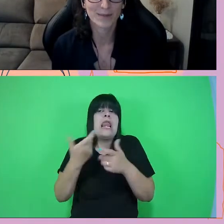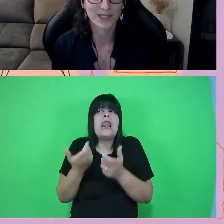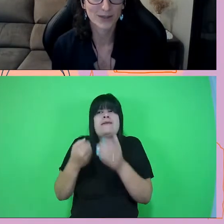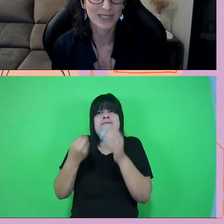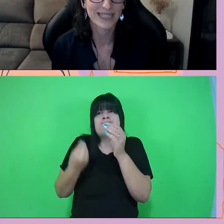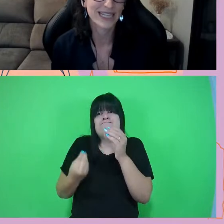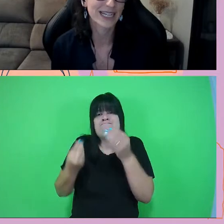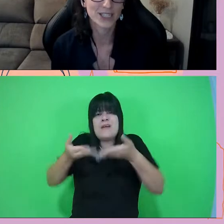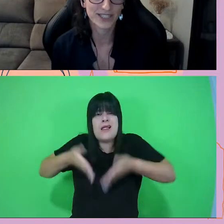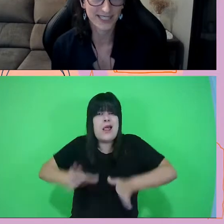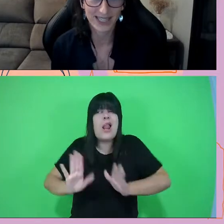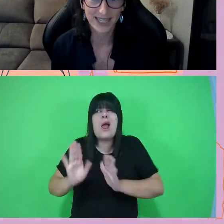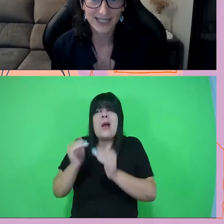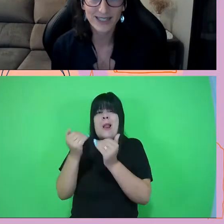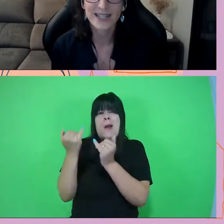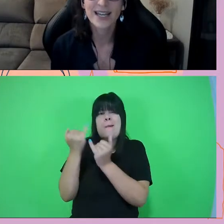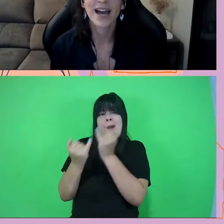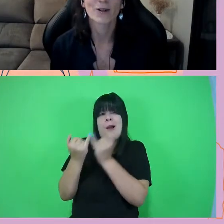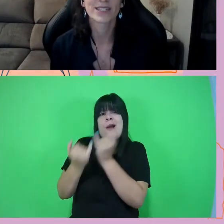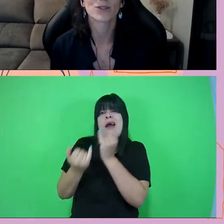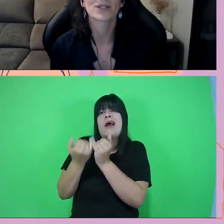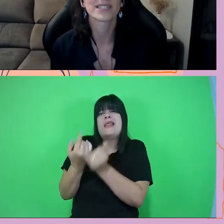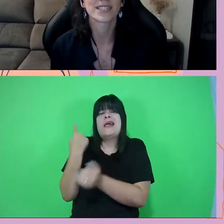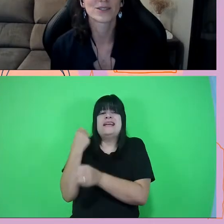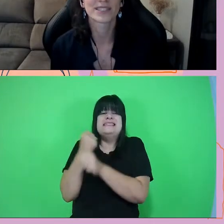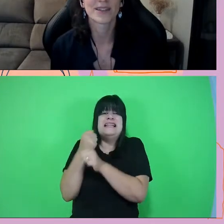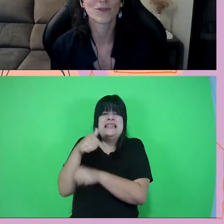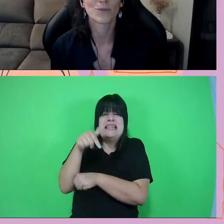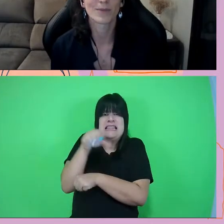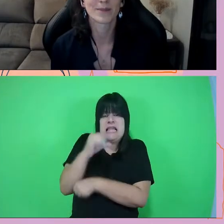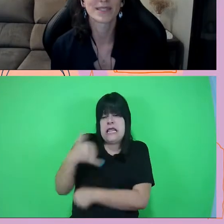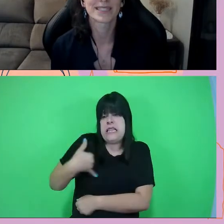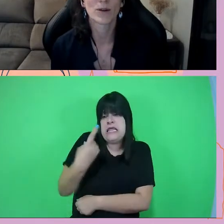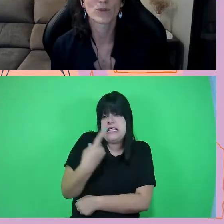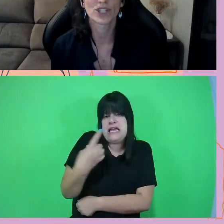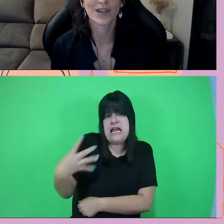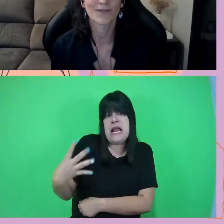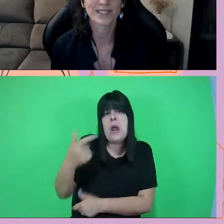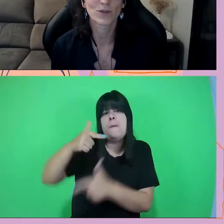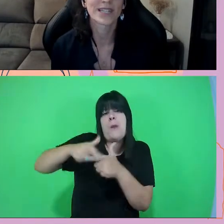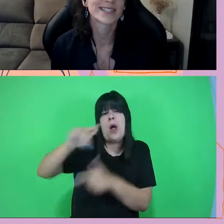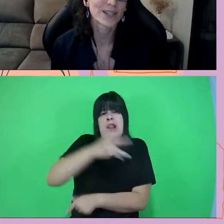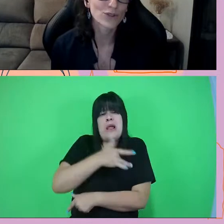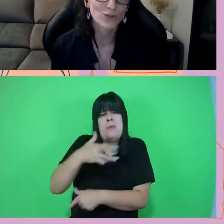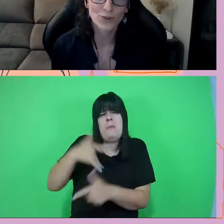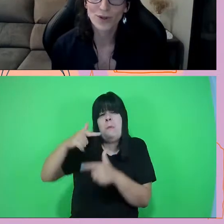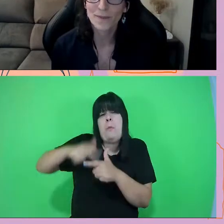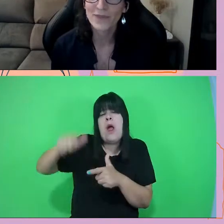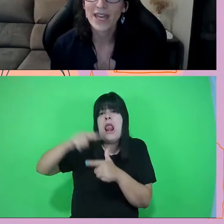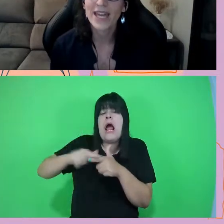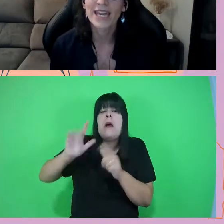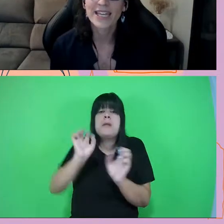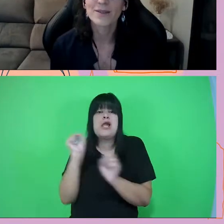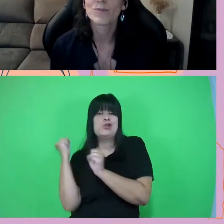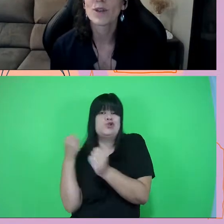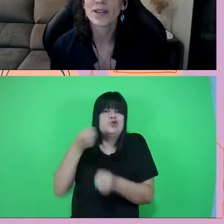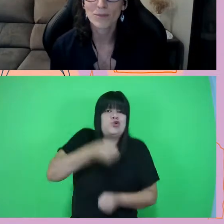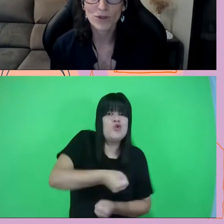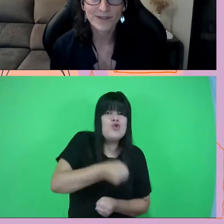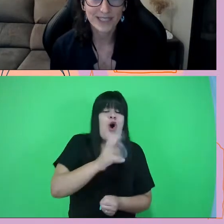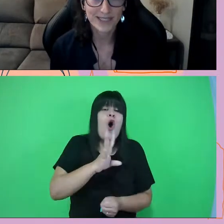Sertão Paraibano, da década de 70. Aos 14 anos, teve um problema de saúde que a fez conhecer o judô. E